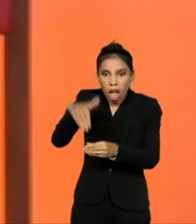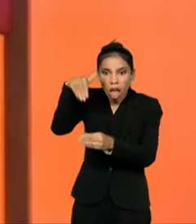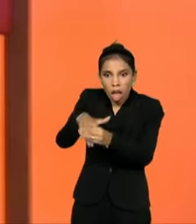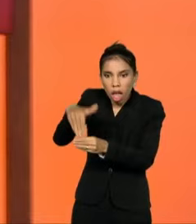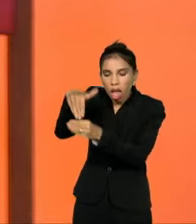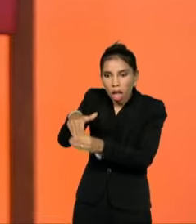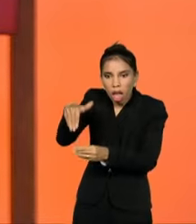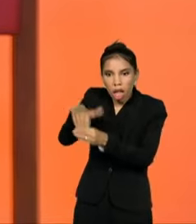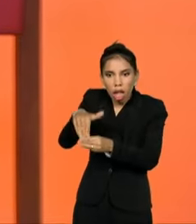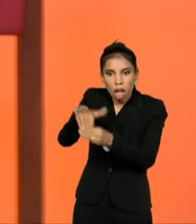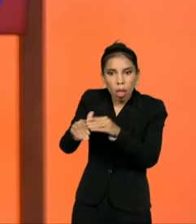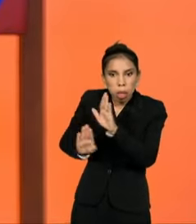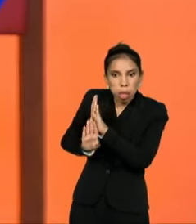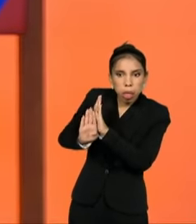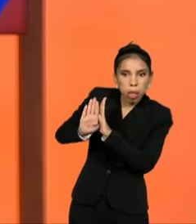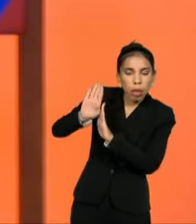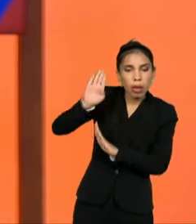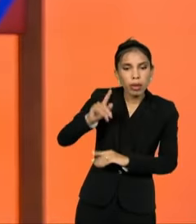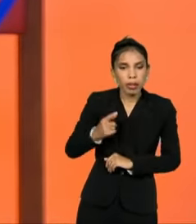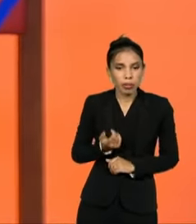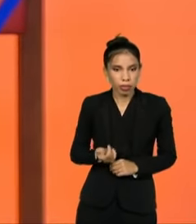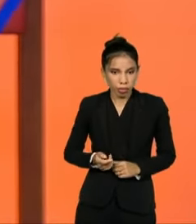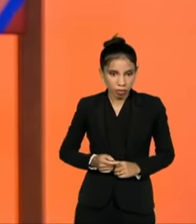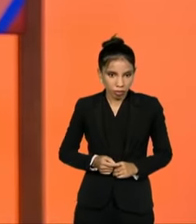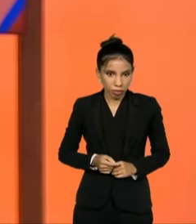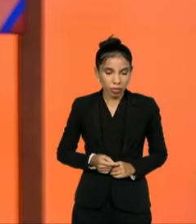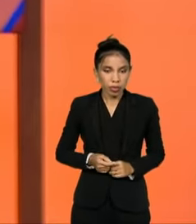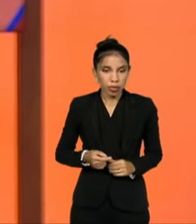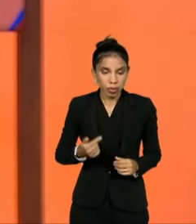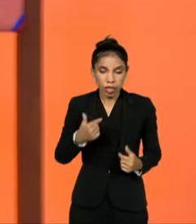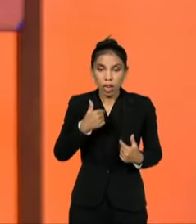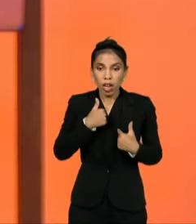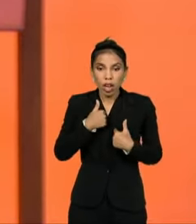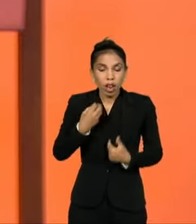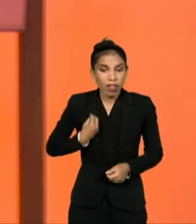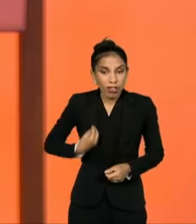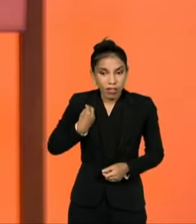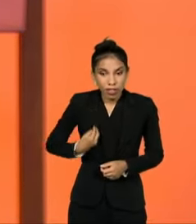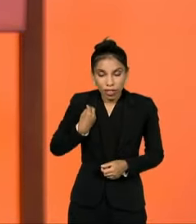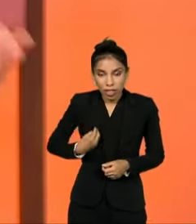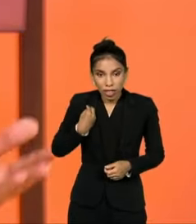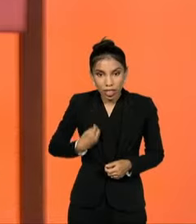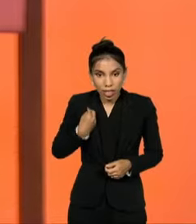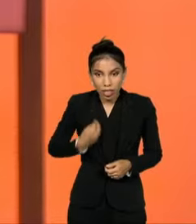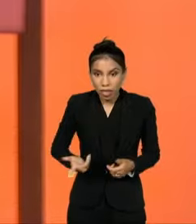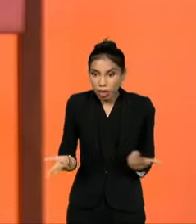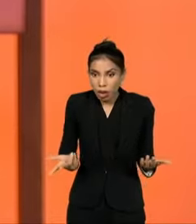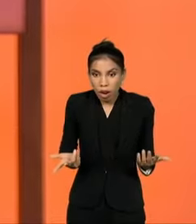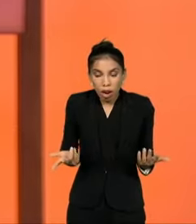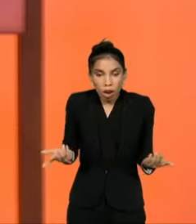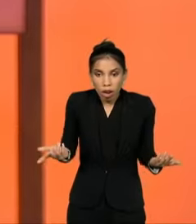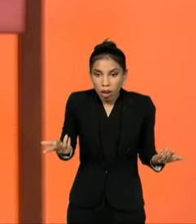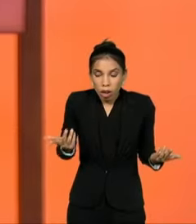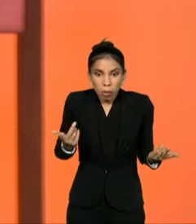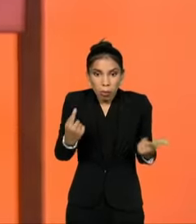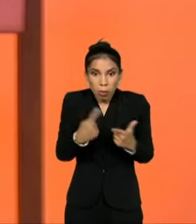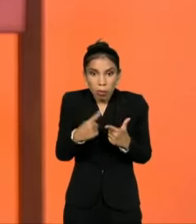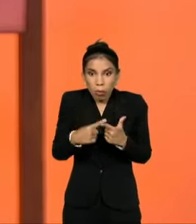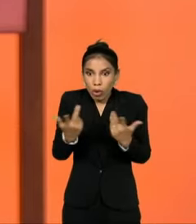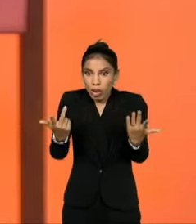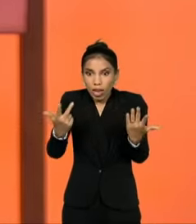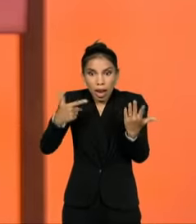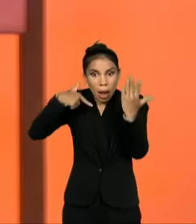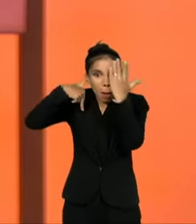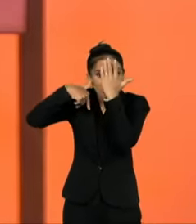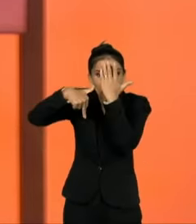também, né? Claro. Então, a gente... E aí, conviver com isso e com a psicopatia, que é porque ontem eu estava diante de uma